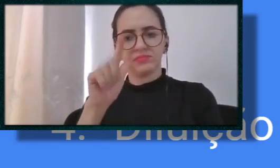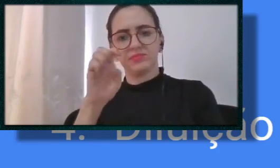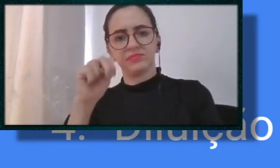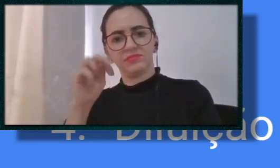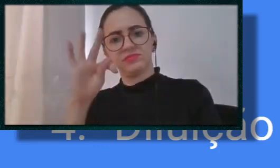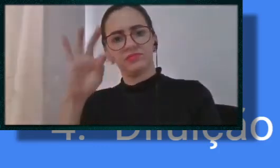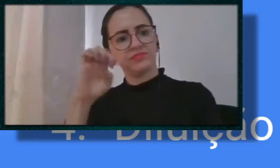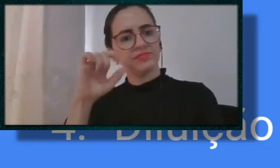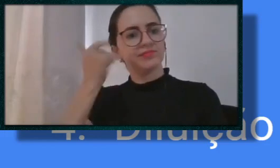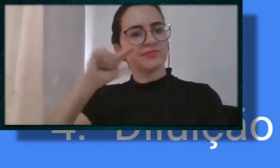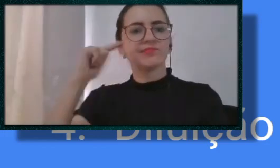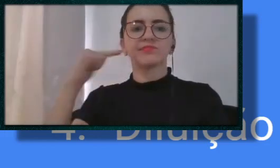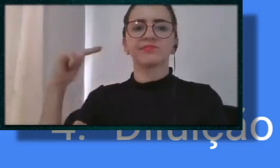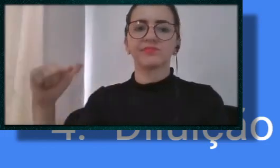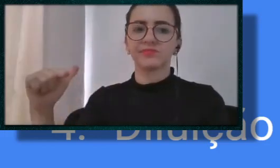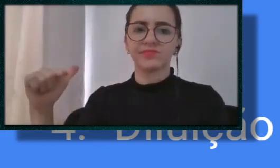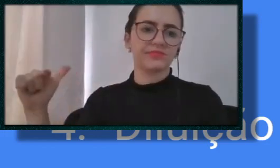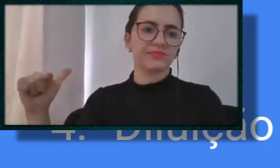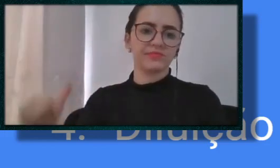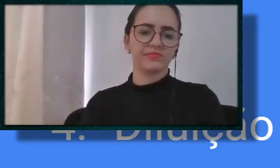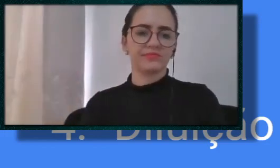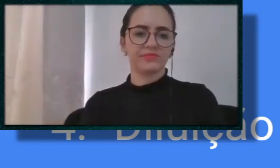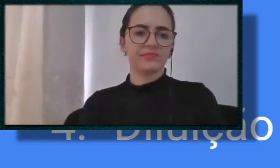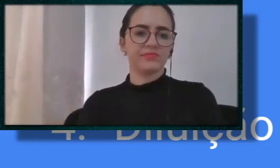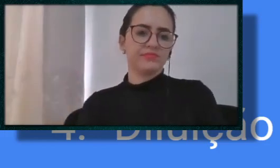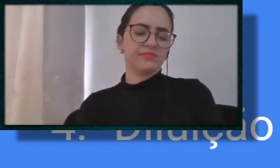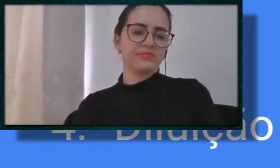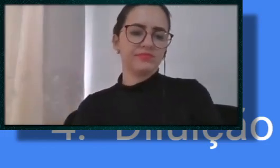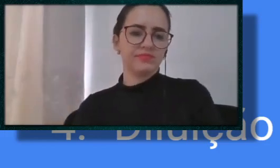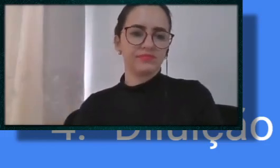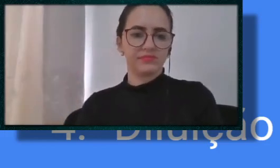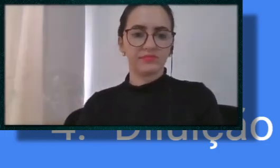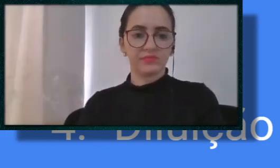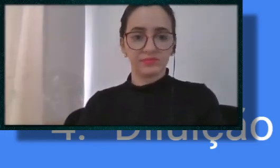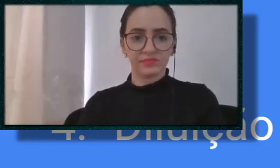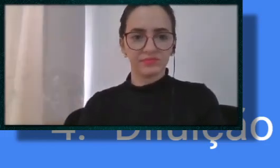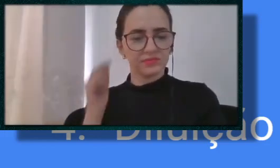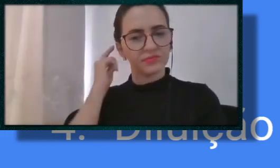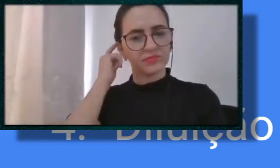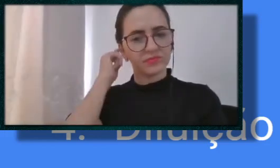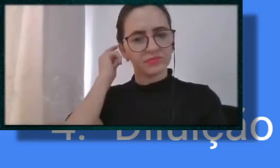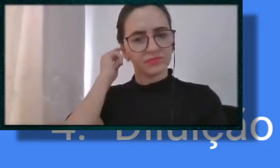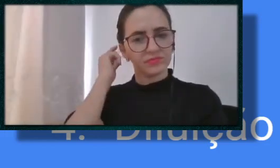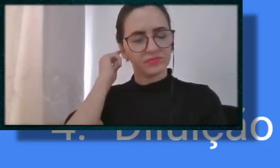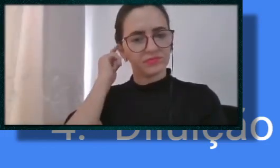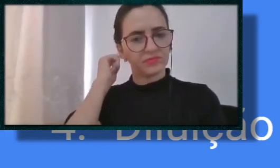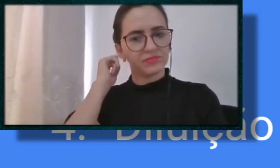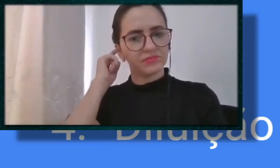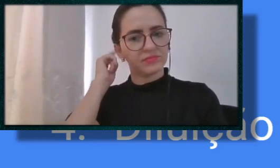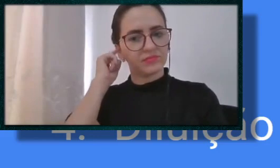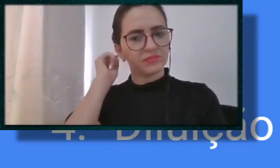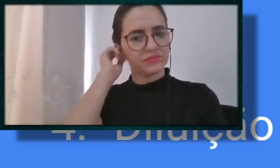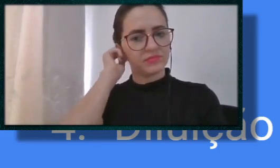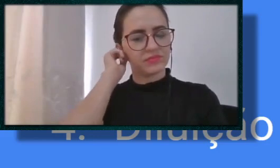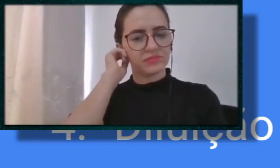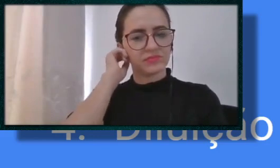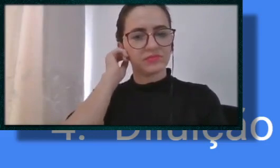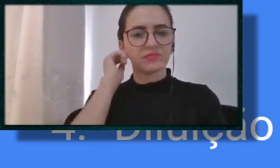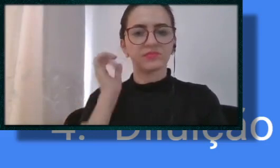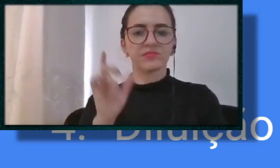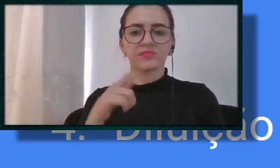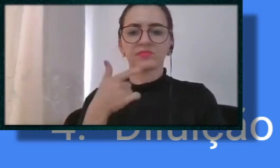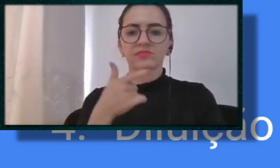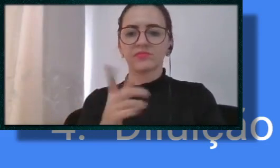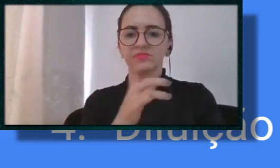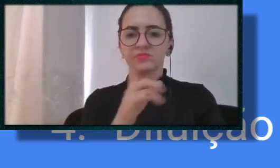final e volume final. Tá? Por quê? Como esses 2 reagentes eles não reagem, né? Esses dois solutos não têm poder